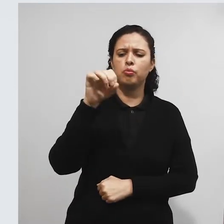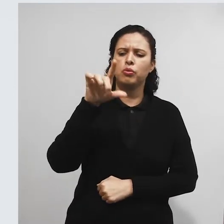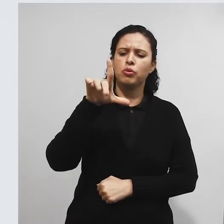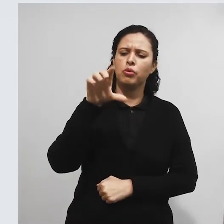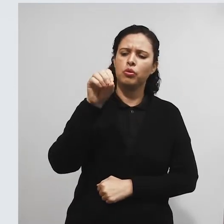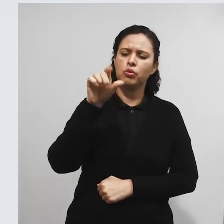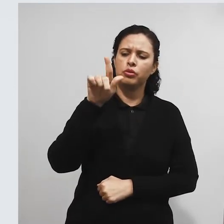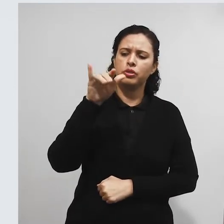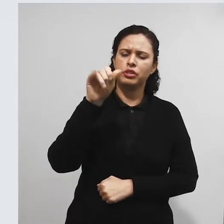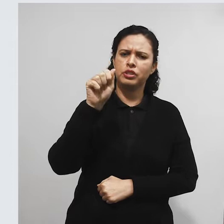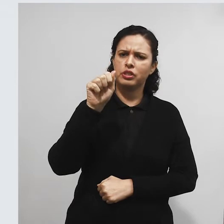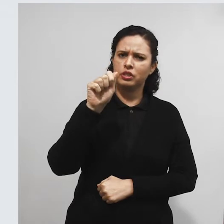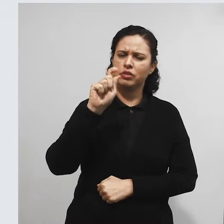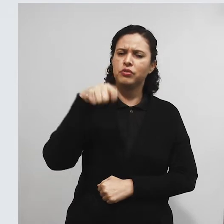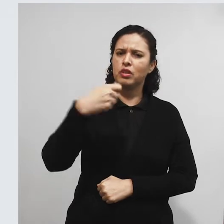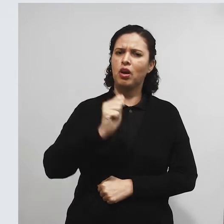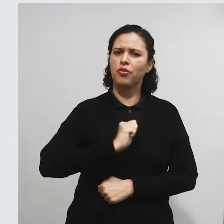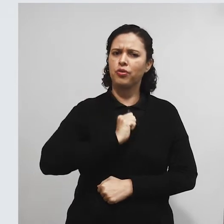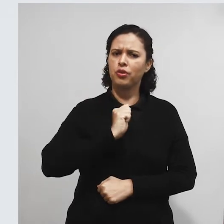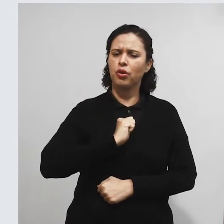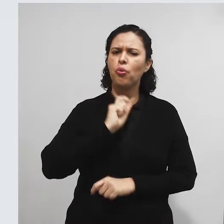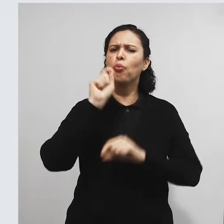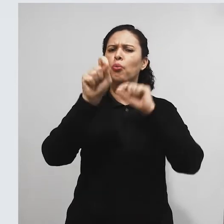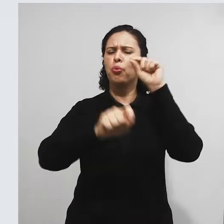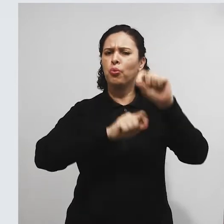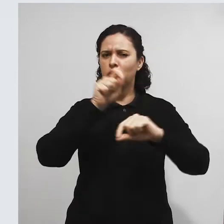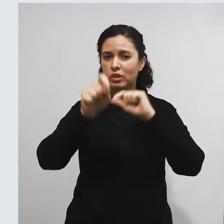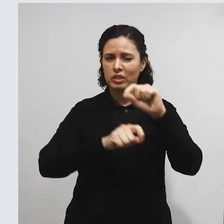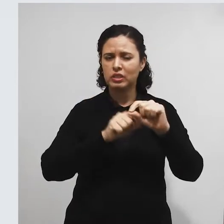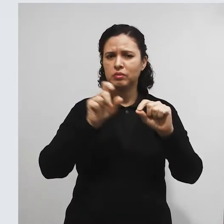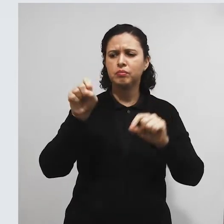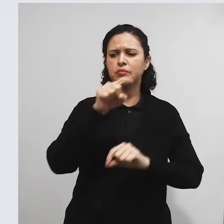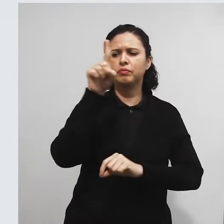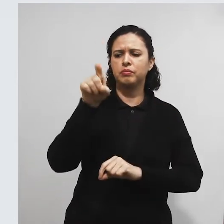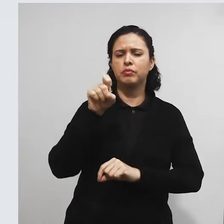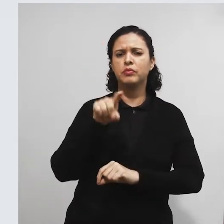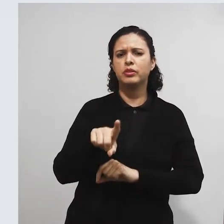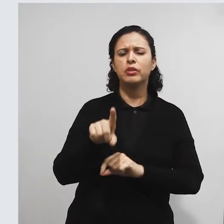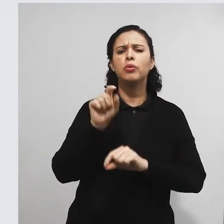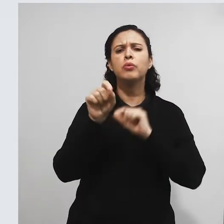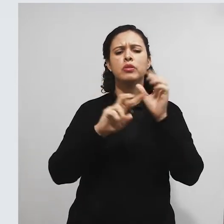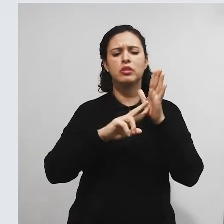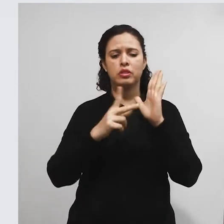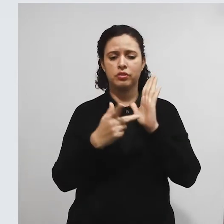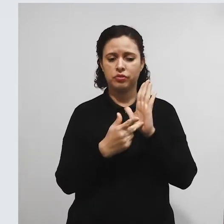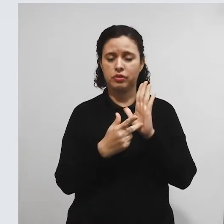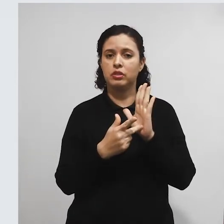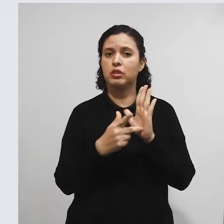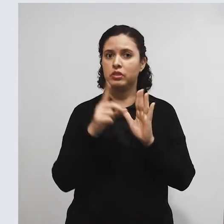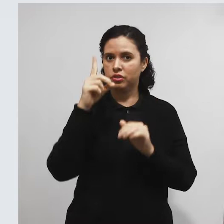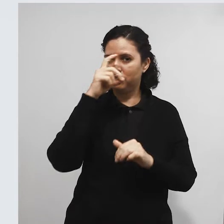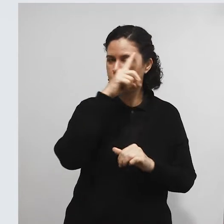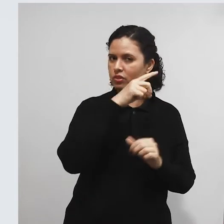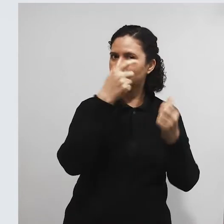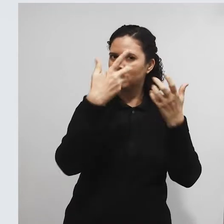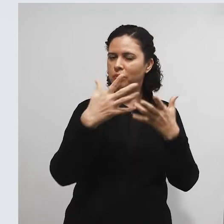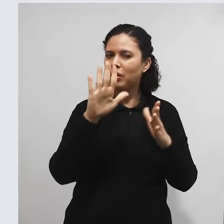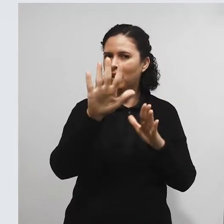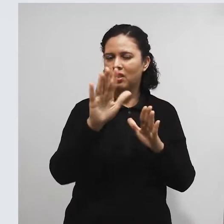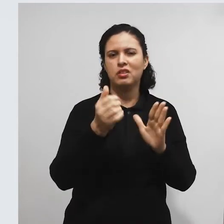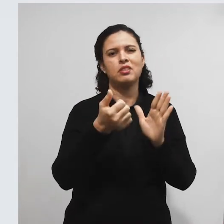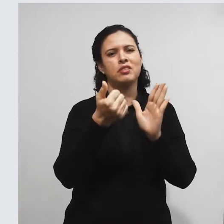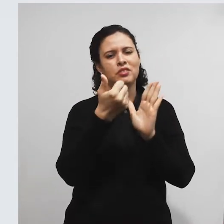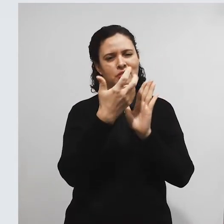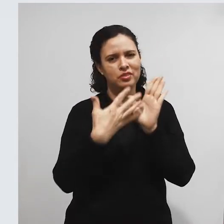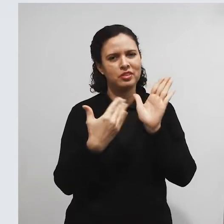É difícil fazer essa pergunta porque ela é extremamente vasta, mas vamos tentar trazer alguns elementos aqui de uma